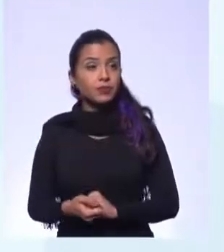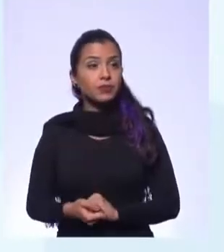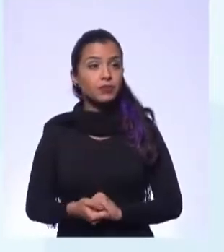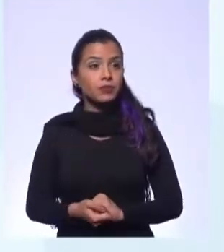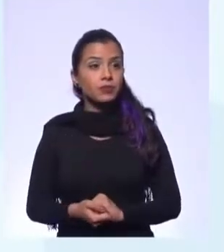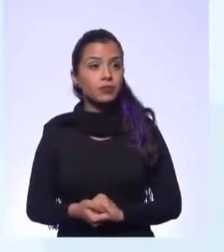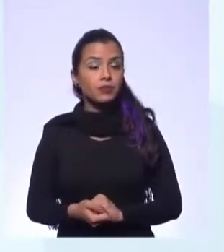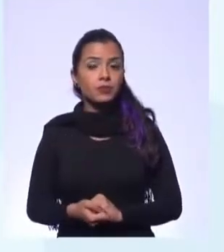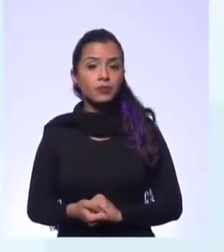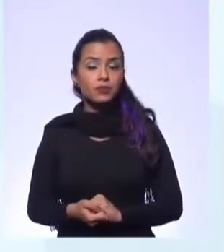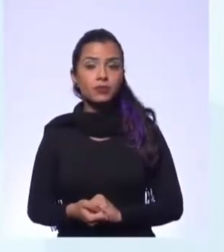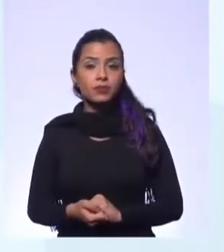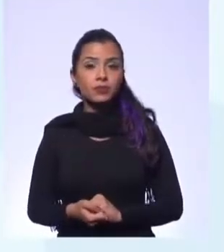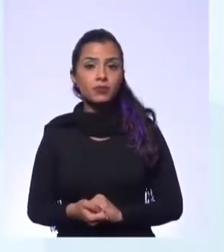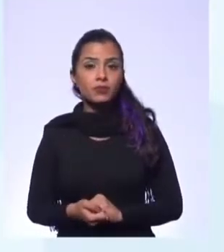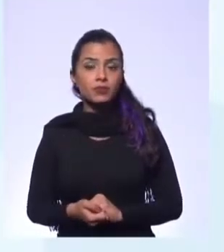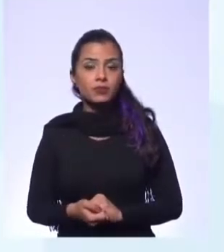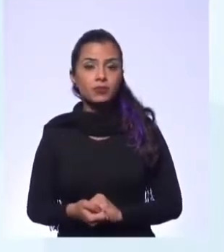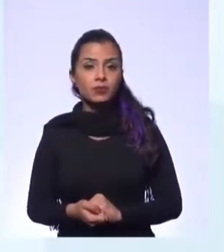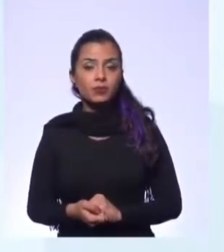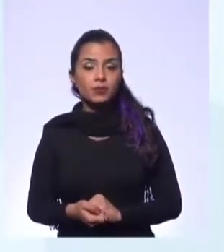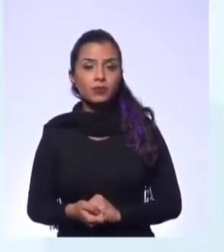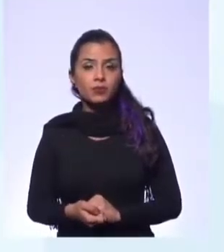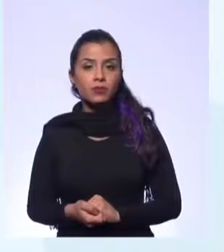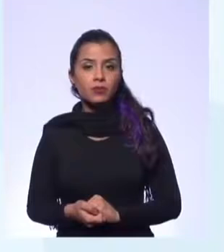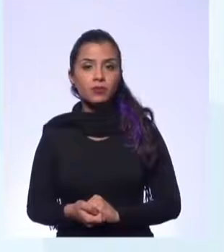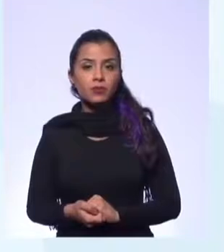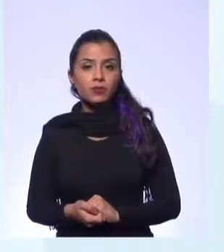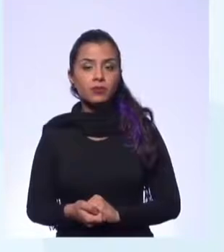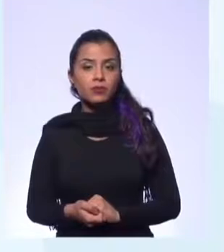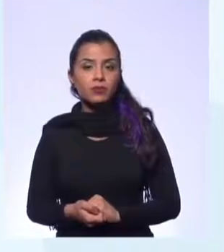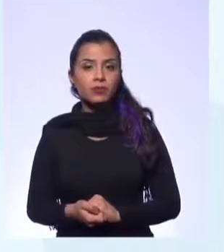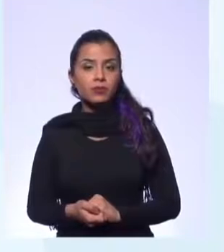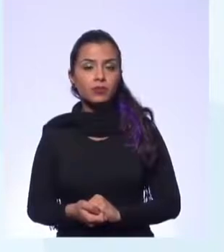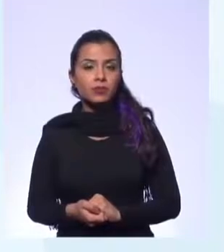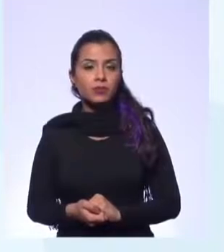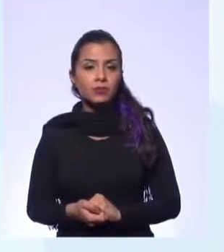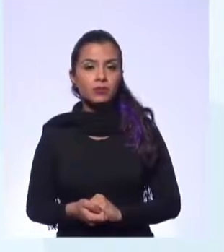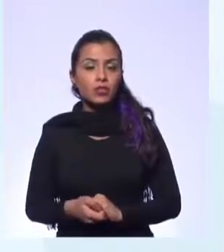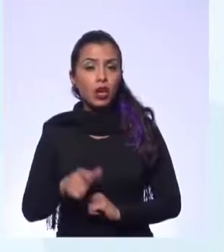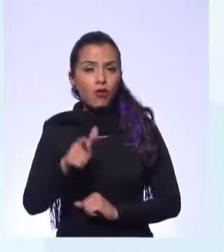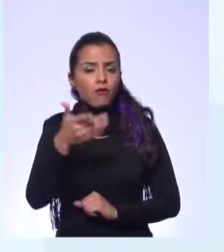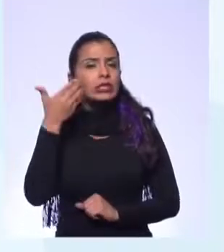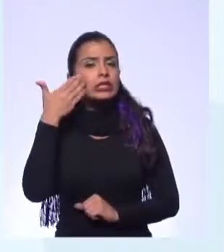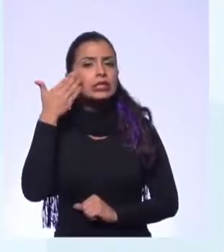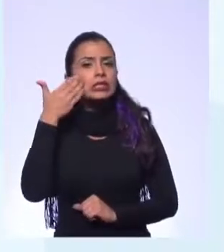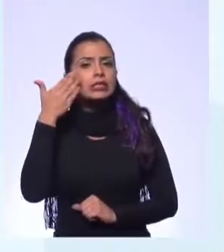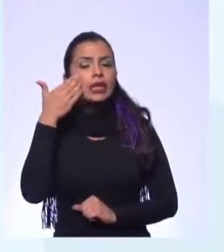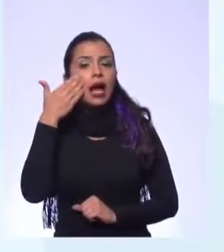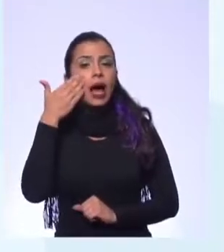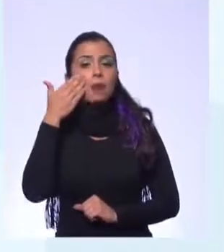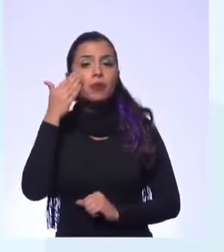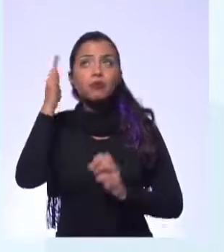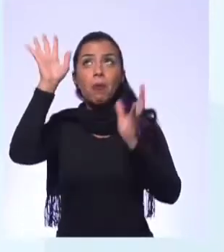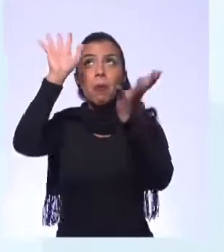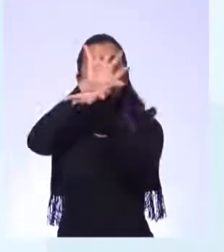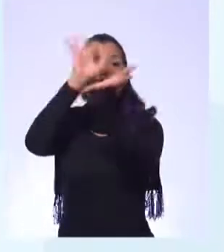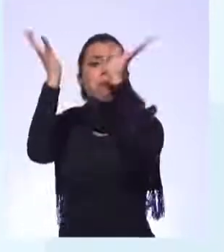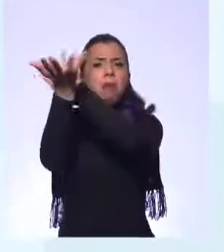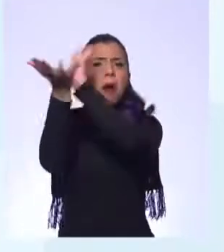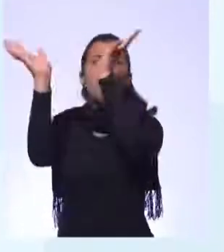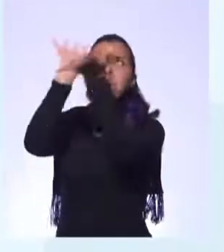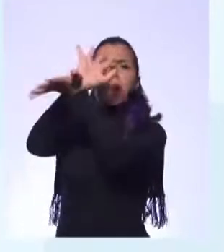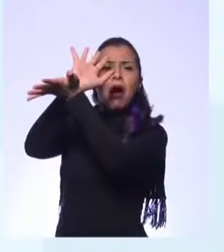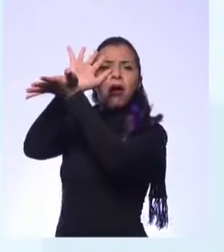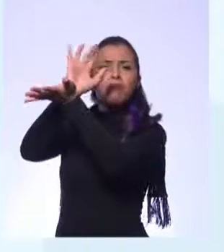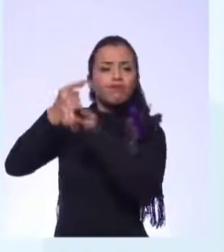how climate change can affect our planet? Né? Você sabe como a mudança climática pode afetar o